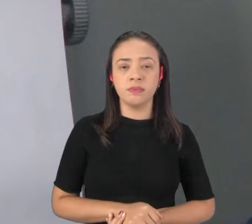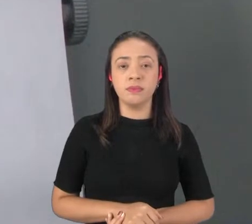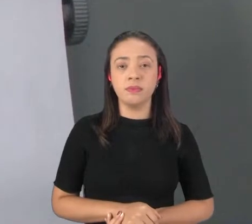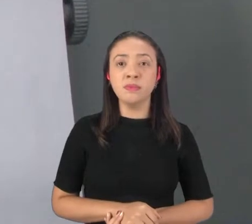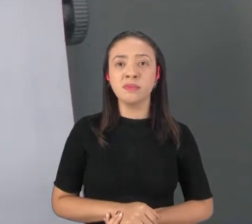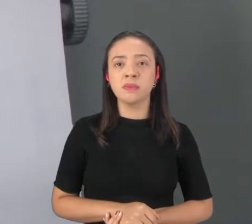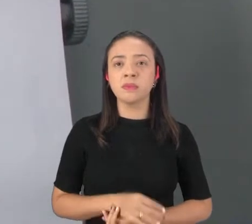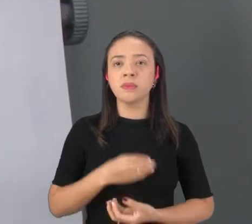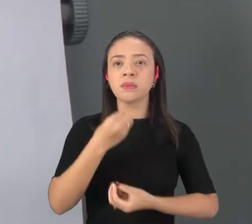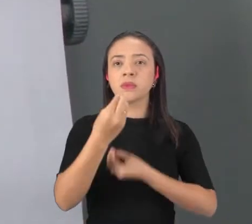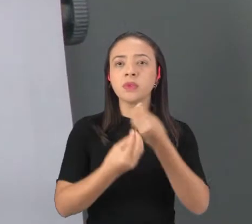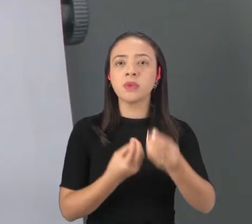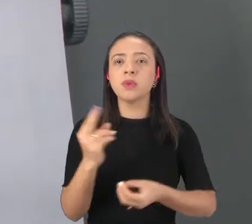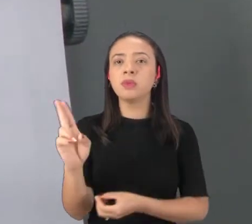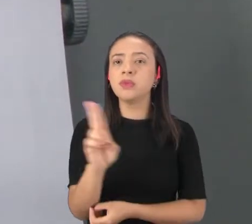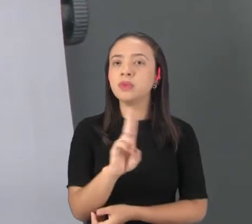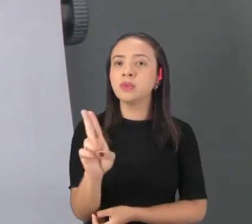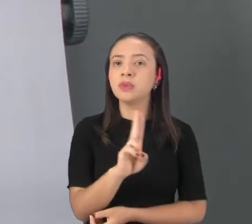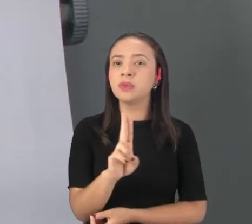Como é o seu nome?